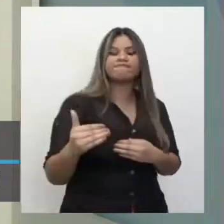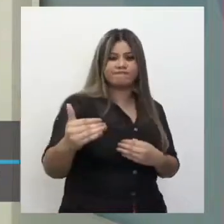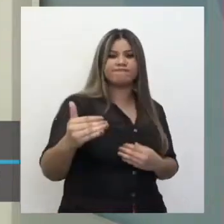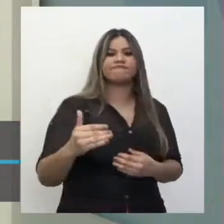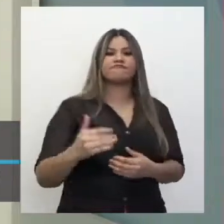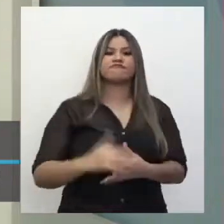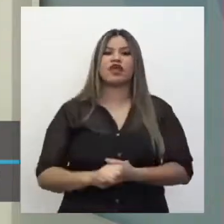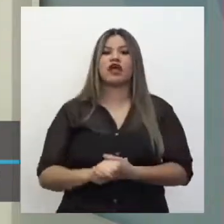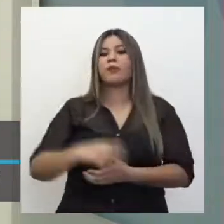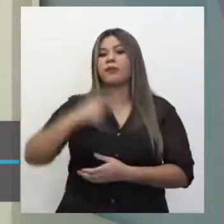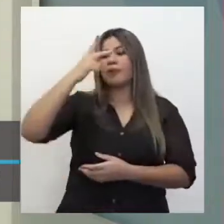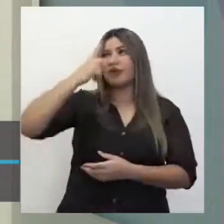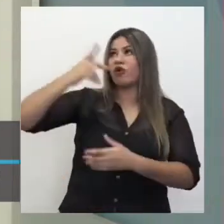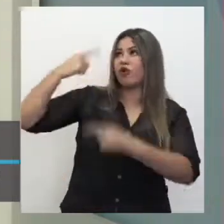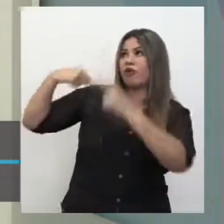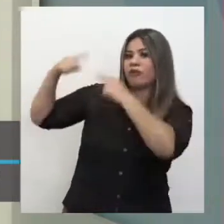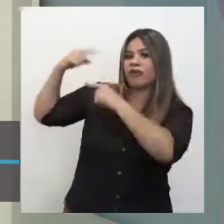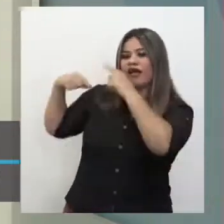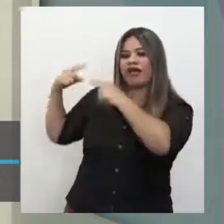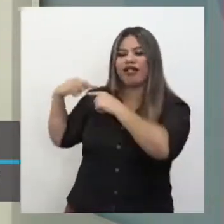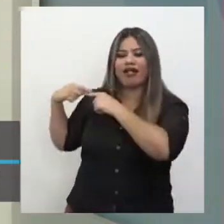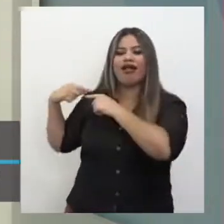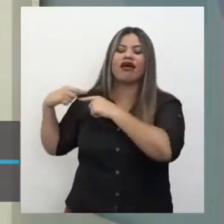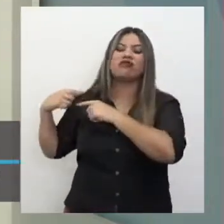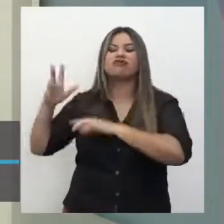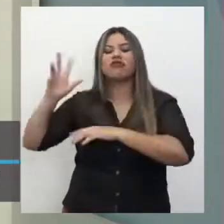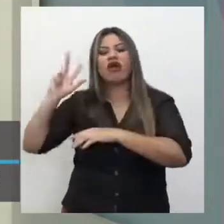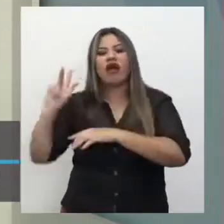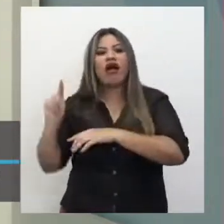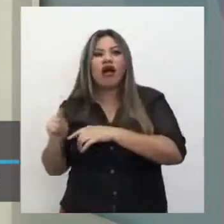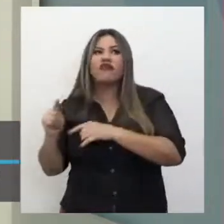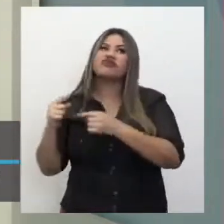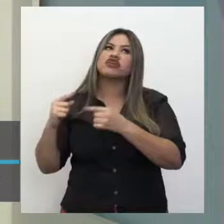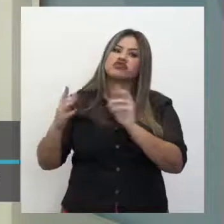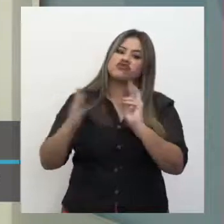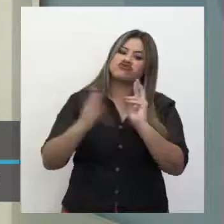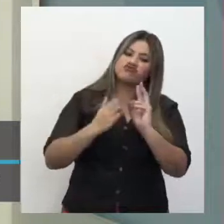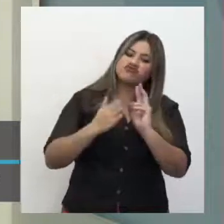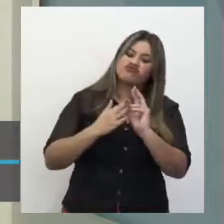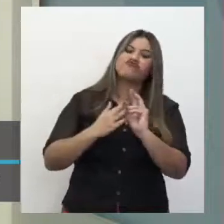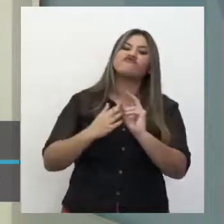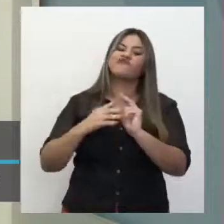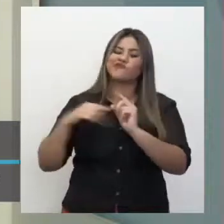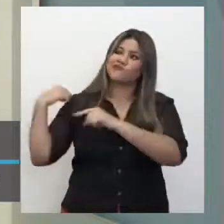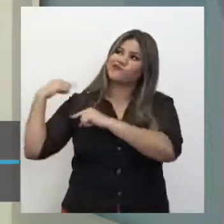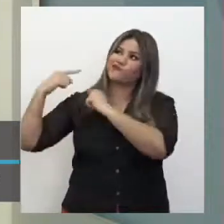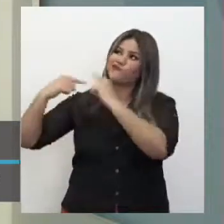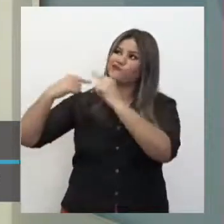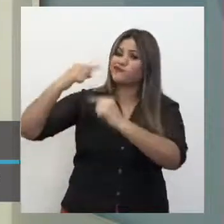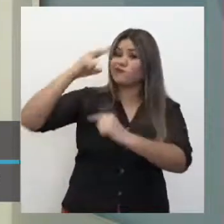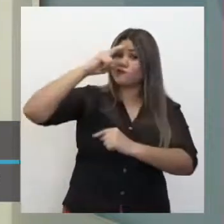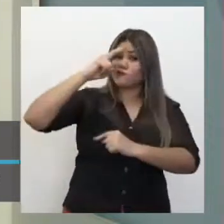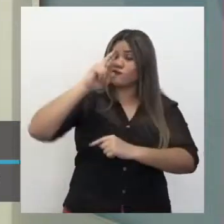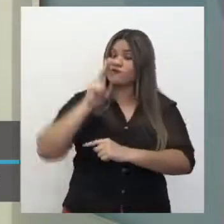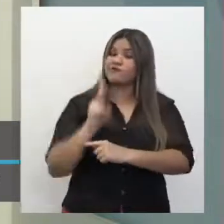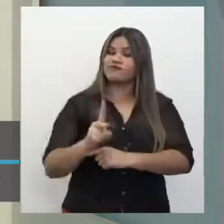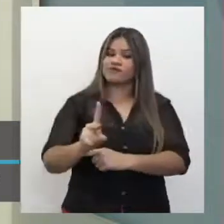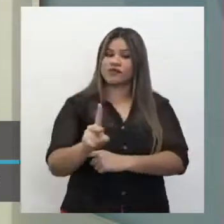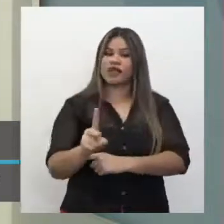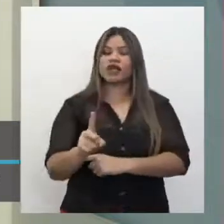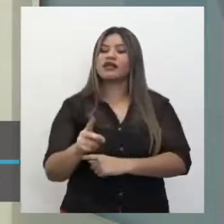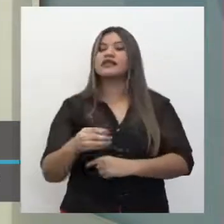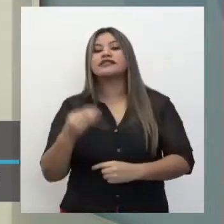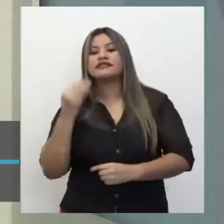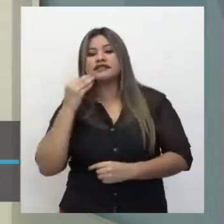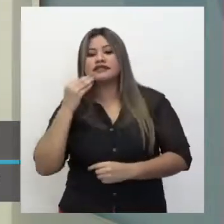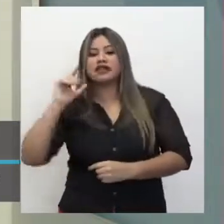nossos ancestrais, tanto os africanos quanto os indígenas, e tentar amenizar, ou se não,